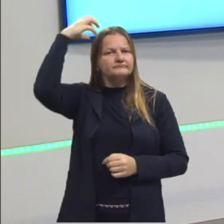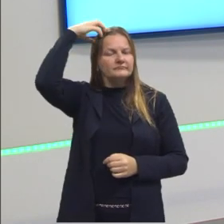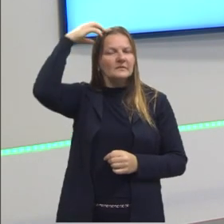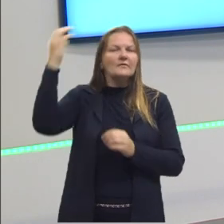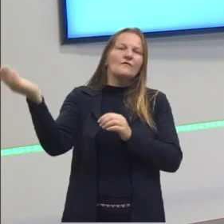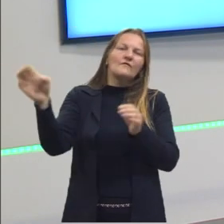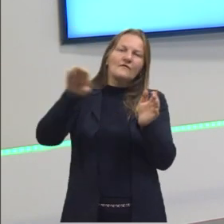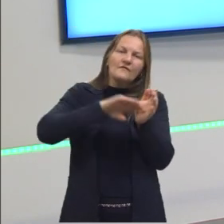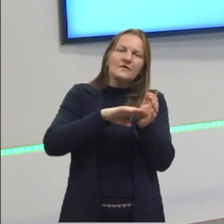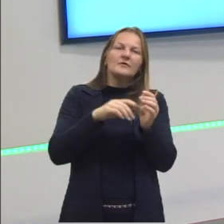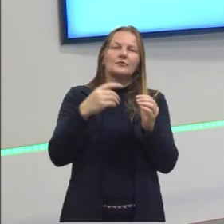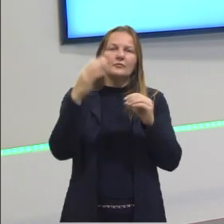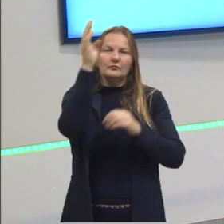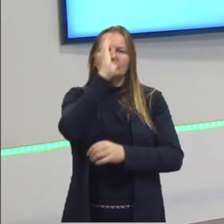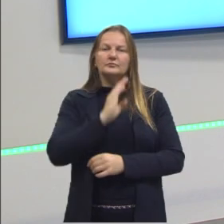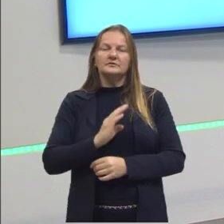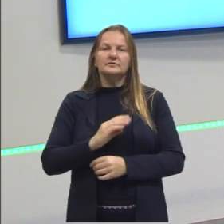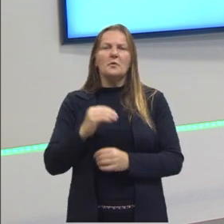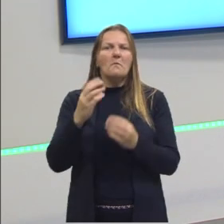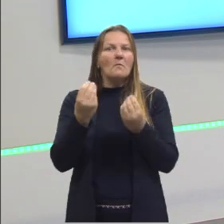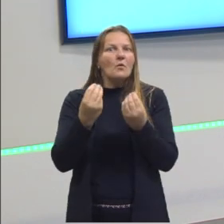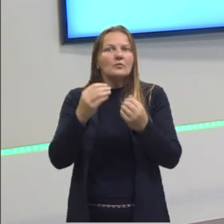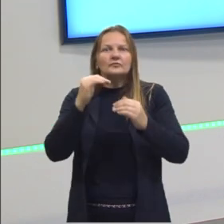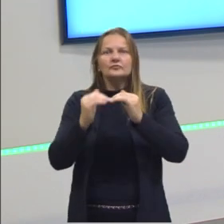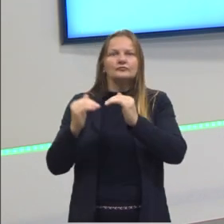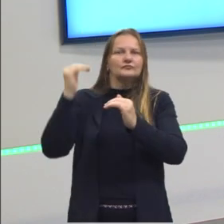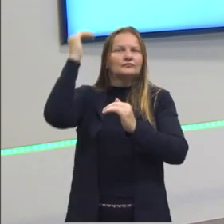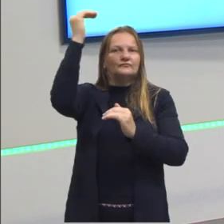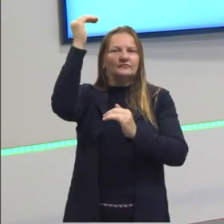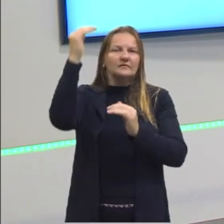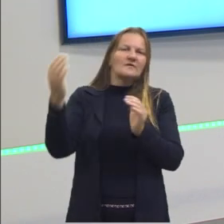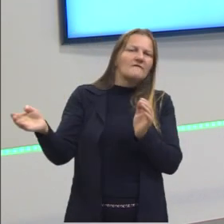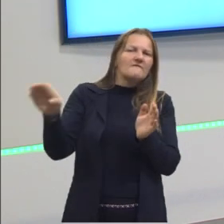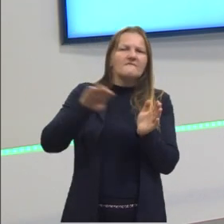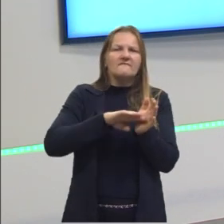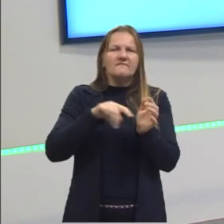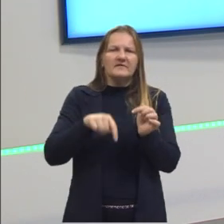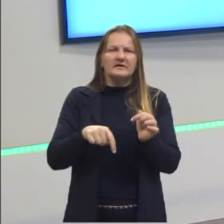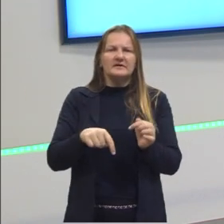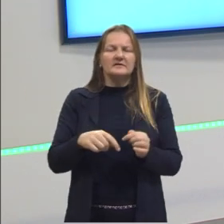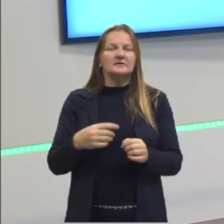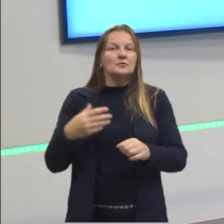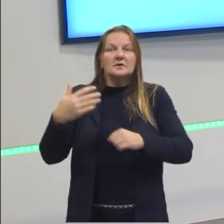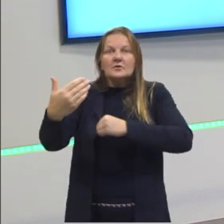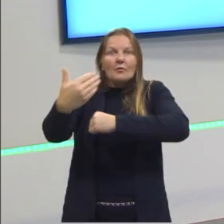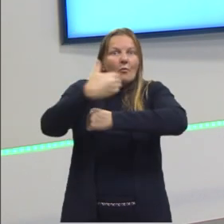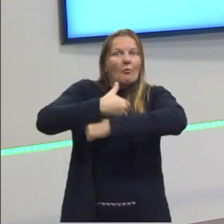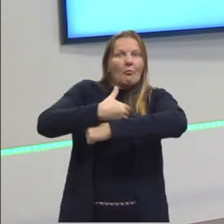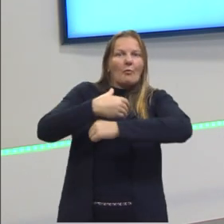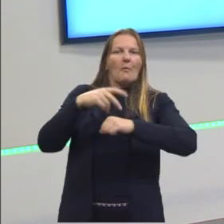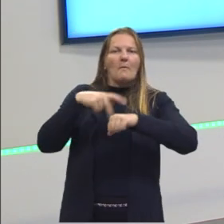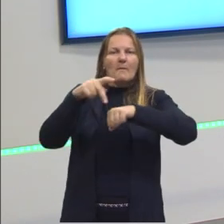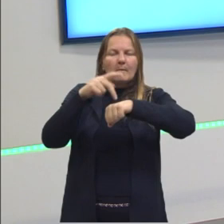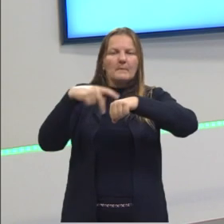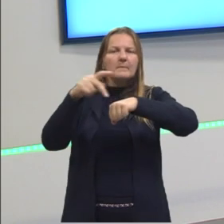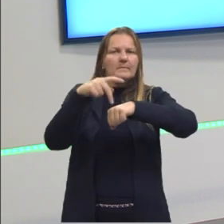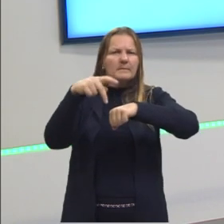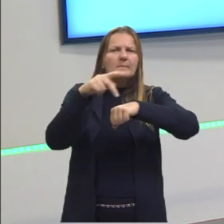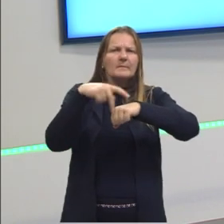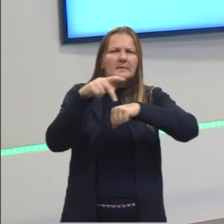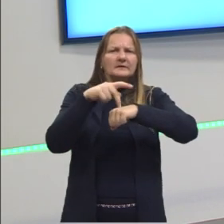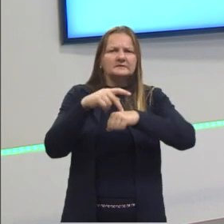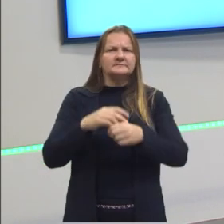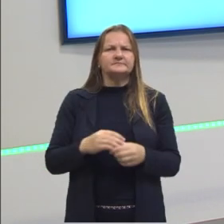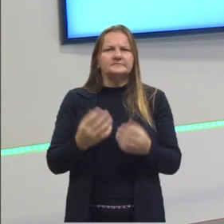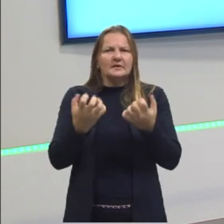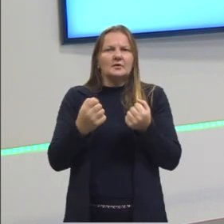Brasil vários nobres vem junto e eles largam vazado vem para cá porque eles vão criança invadidos não queriam ser na verdade desceremos a